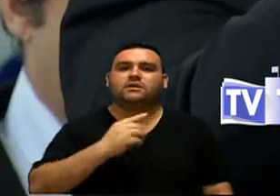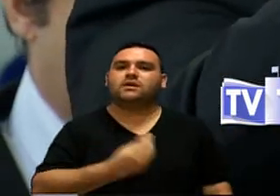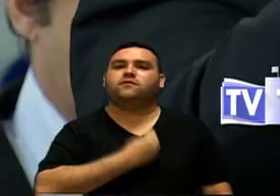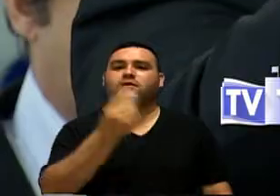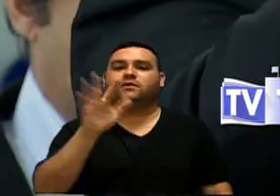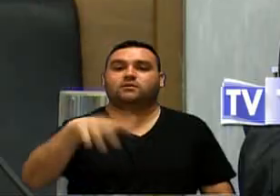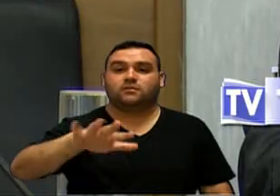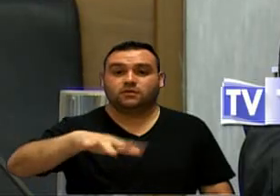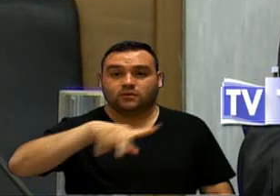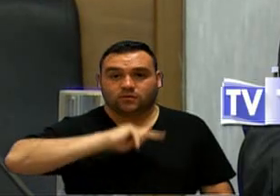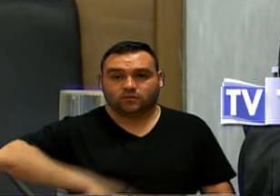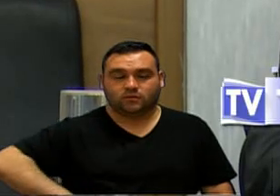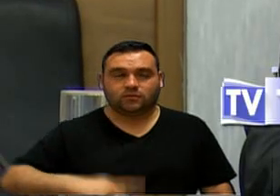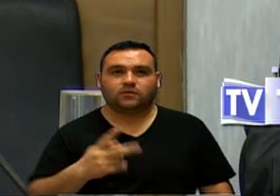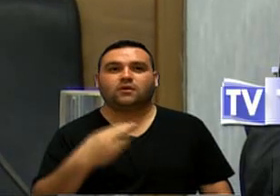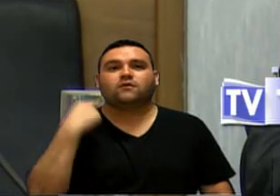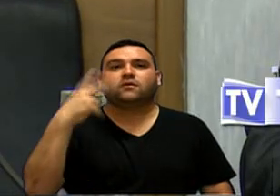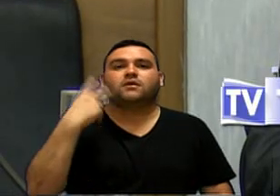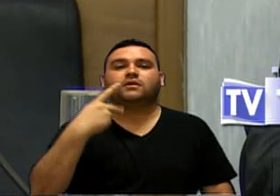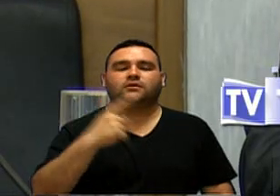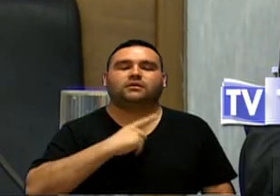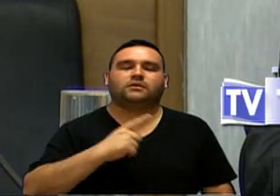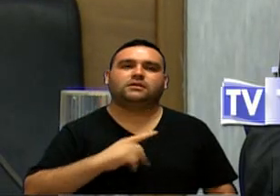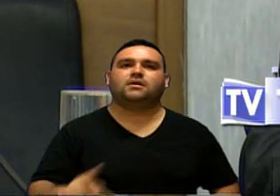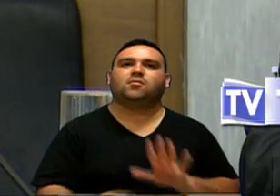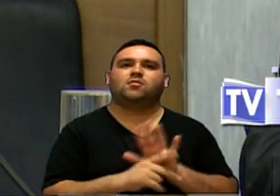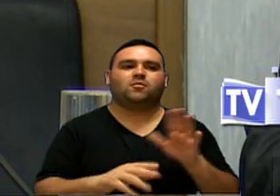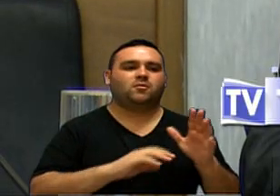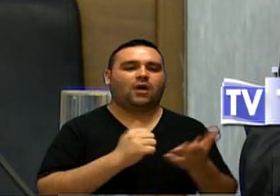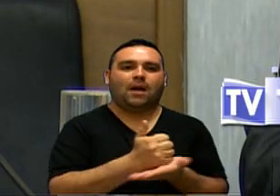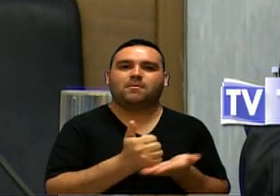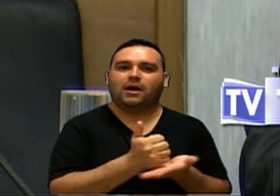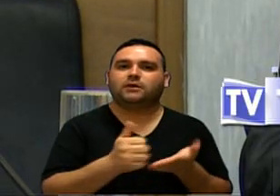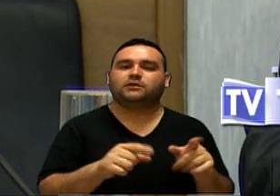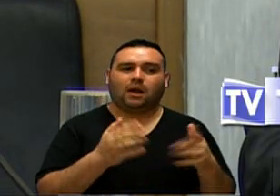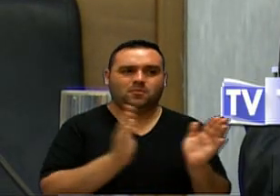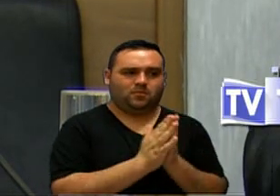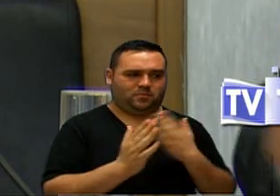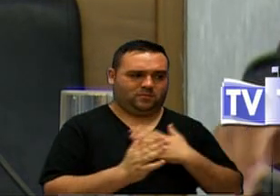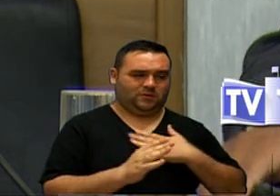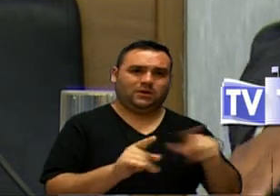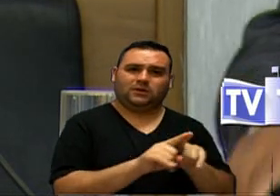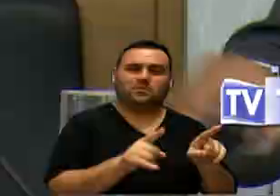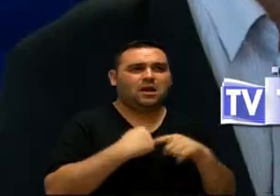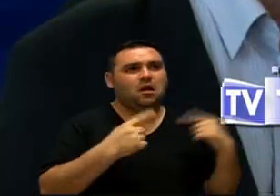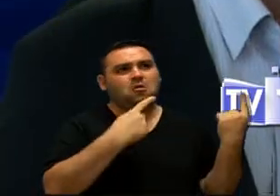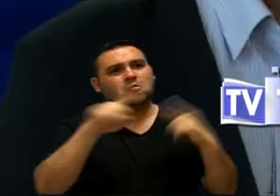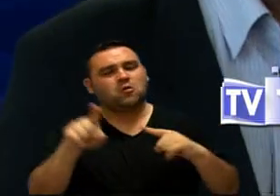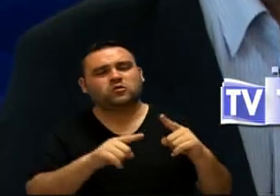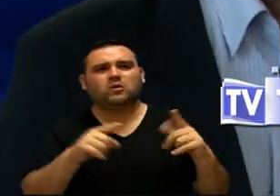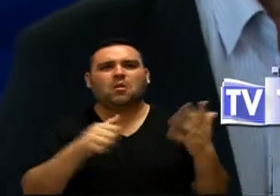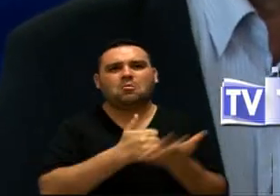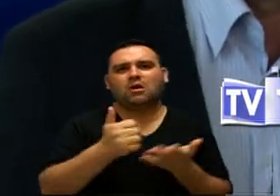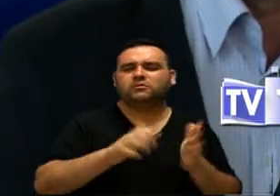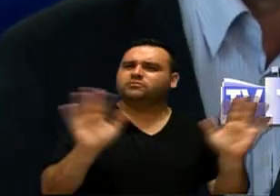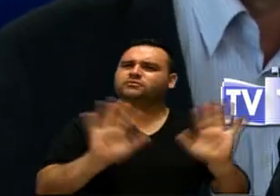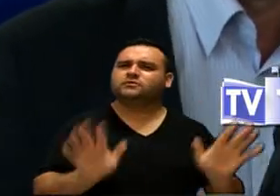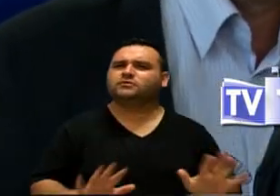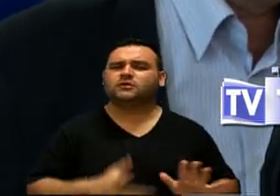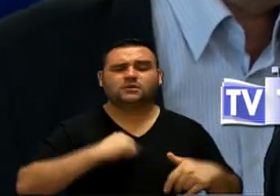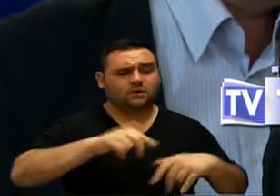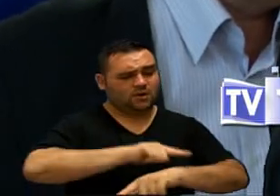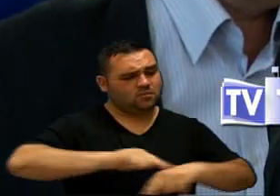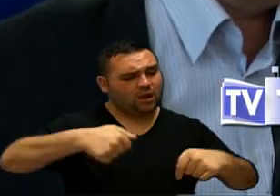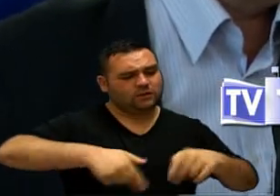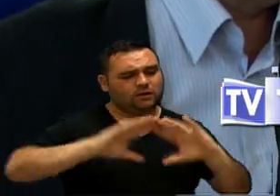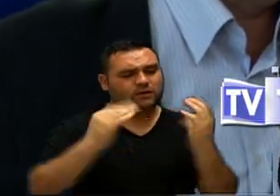estava presente, presidente. Os vereadores que fazem parte da base, na minha audiência também. Não é questão de base, tá. Oposição, é questão de respeito com essa casa.